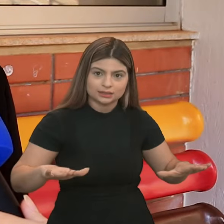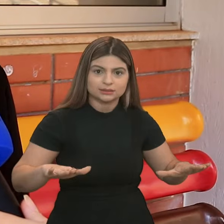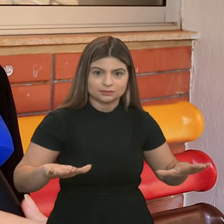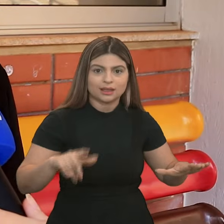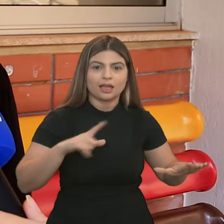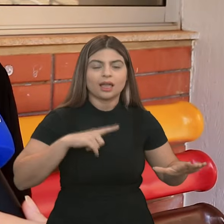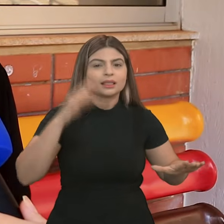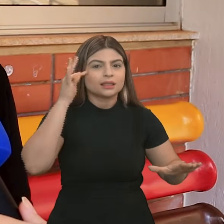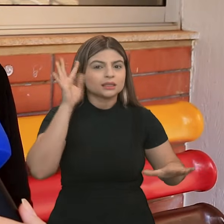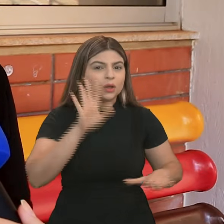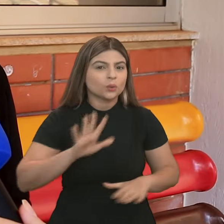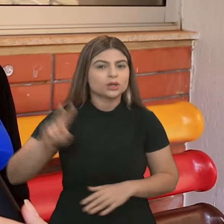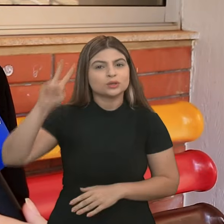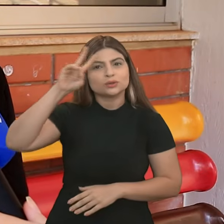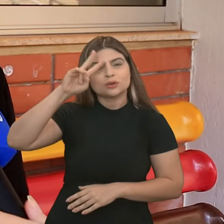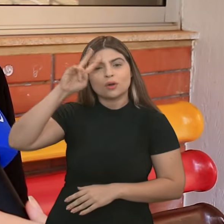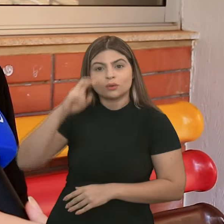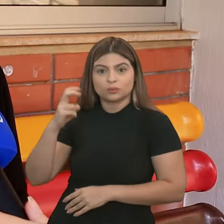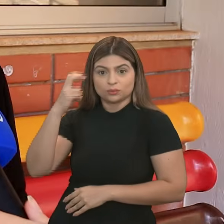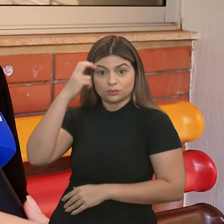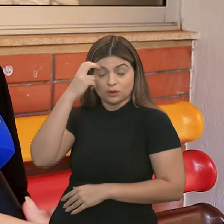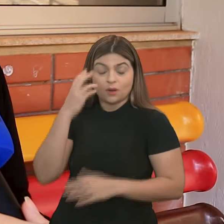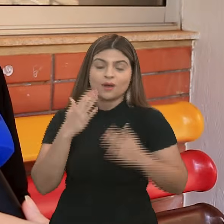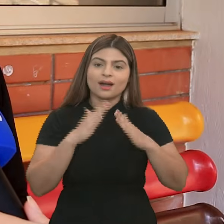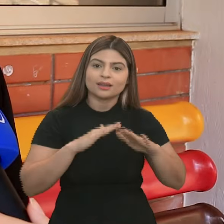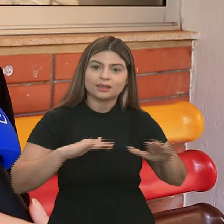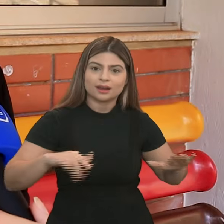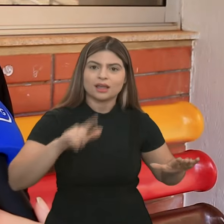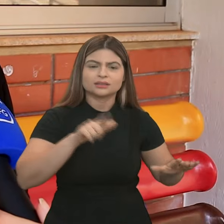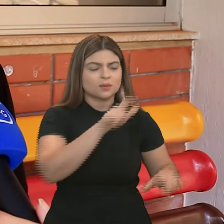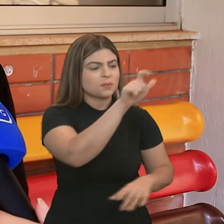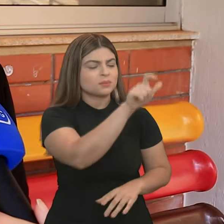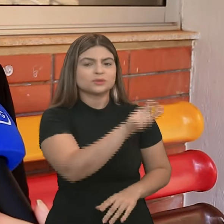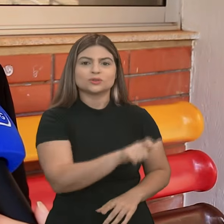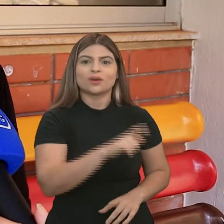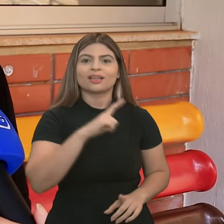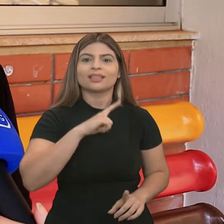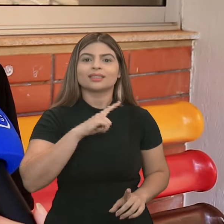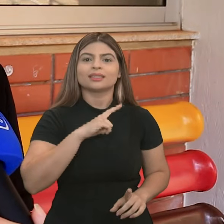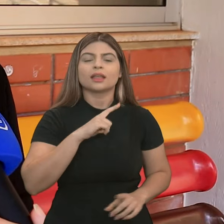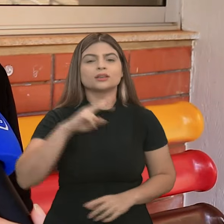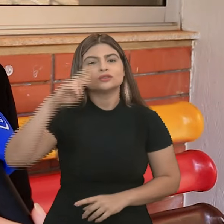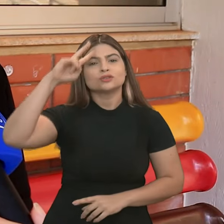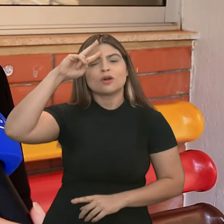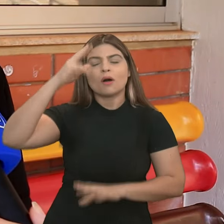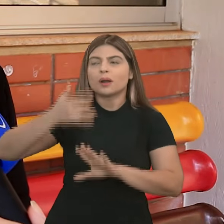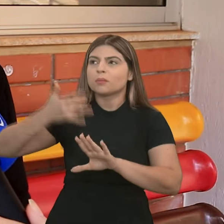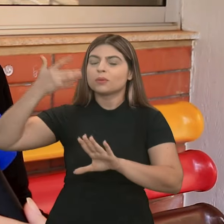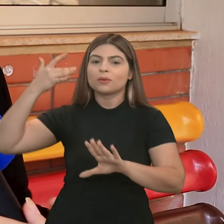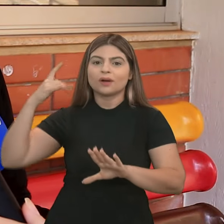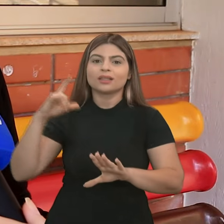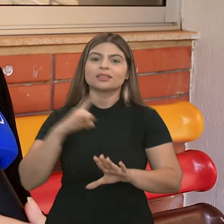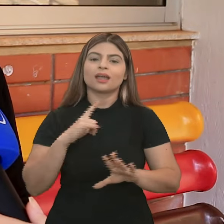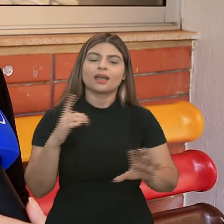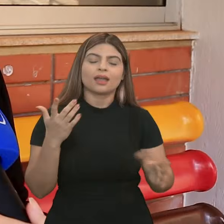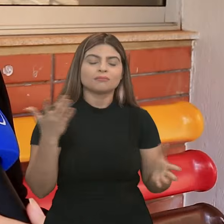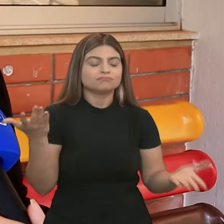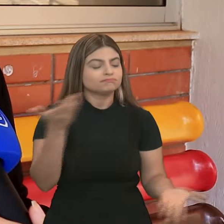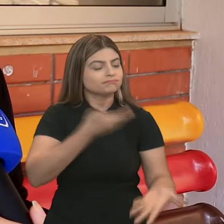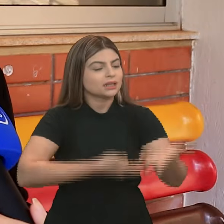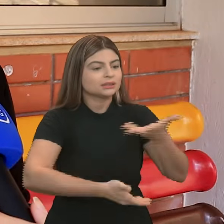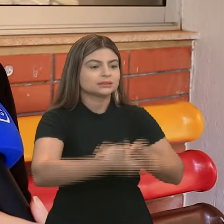da teoria histórico-cultural, a criança é um sujeito histórico, social, que ele aprende em meio às relações,